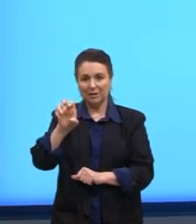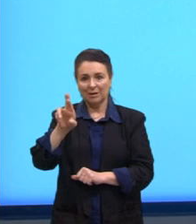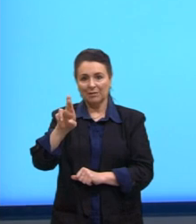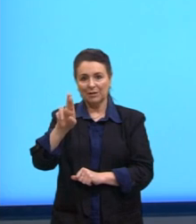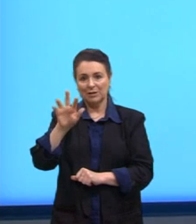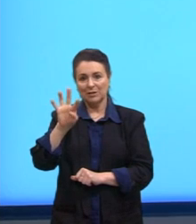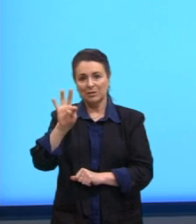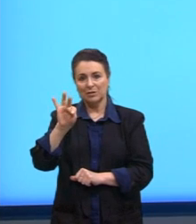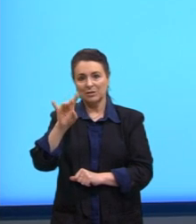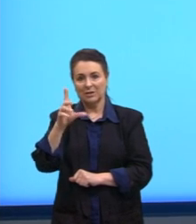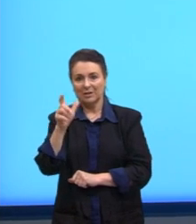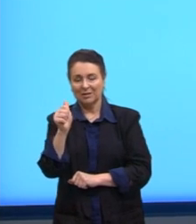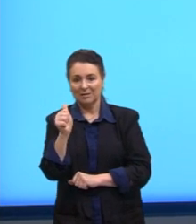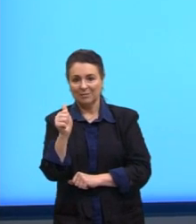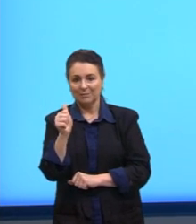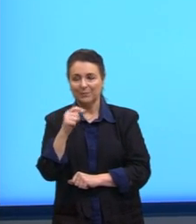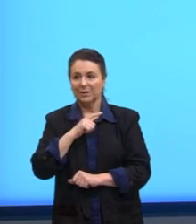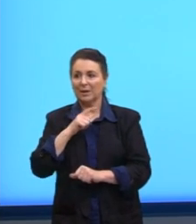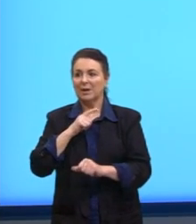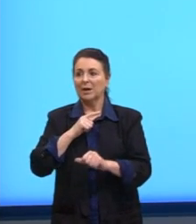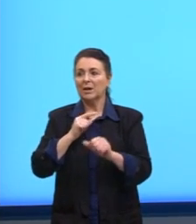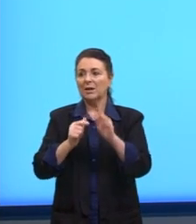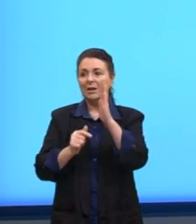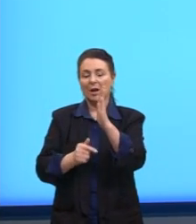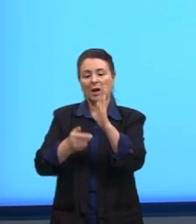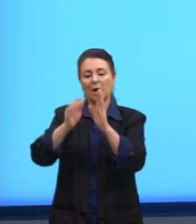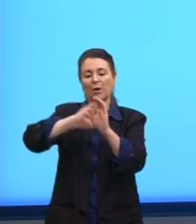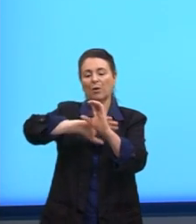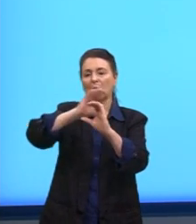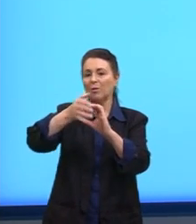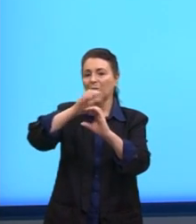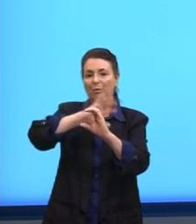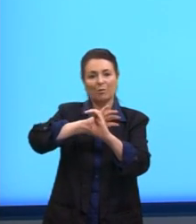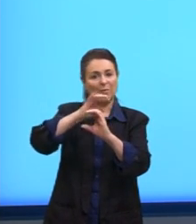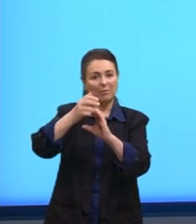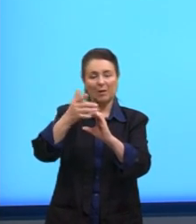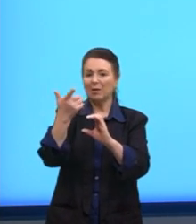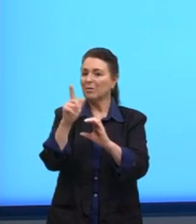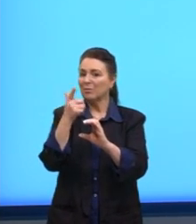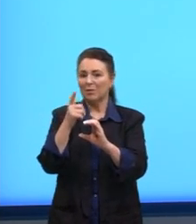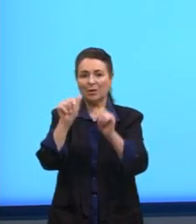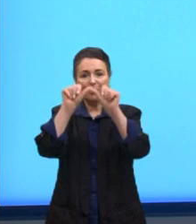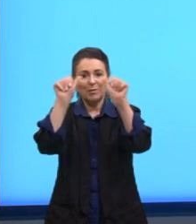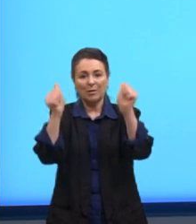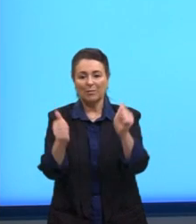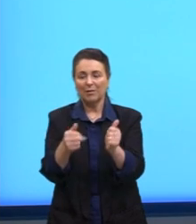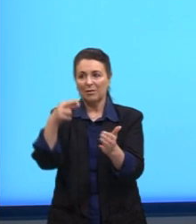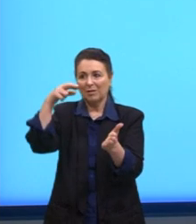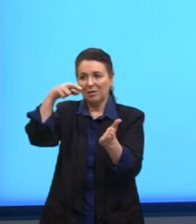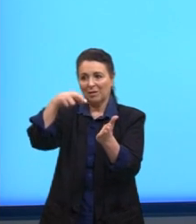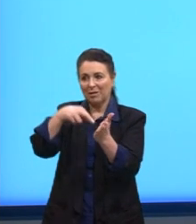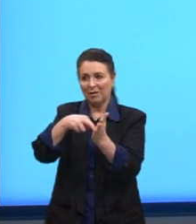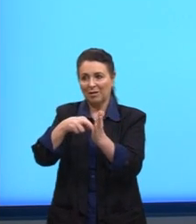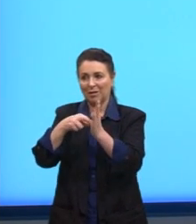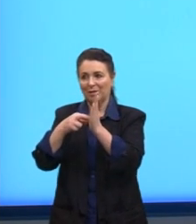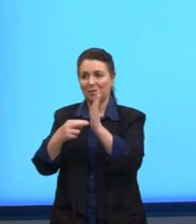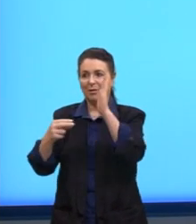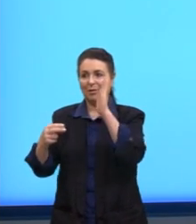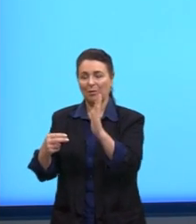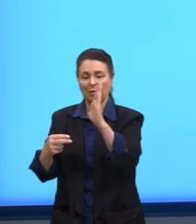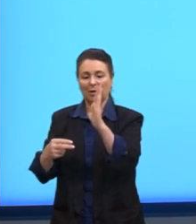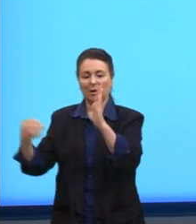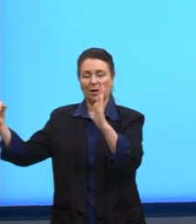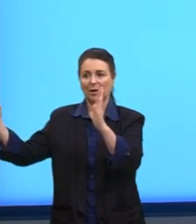e a côncavo Como eu disse ela não forma imagens reais seria deste lado aqui né somente uma imagem